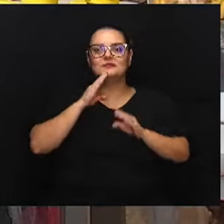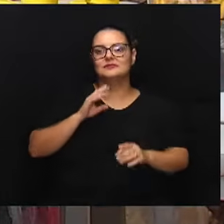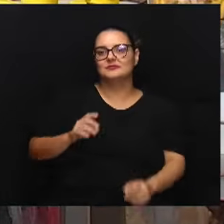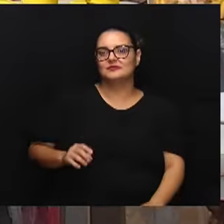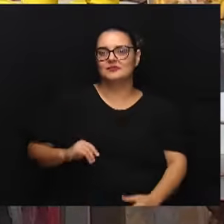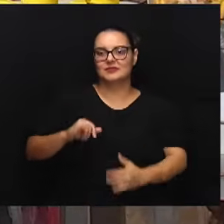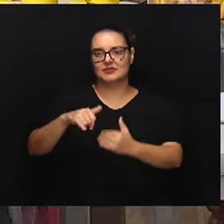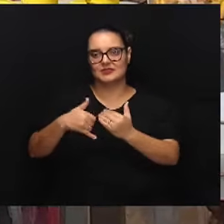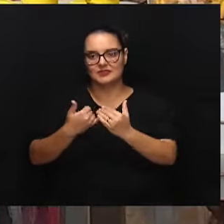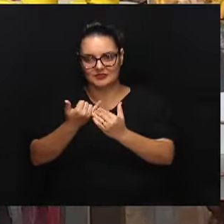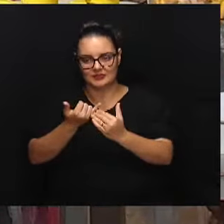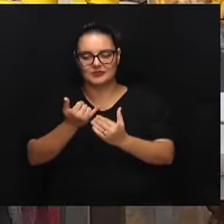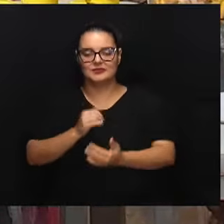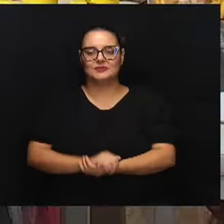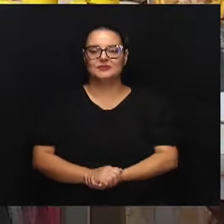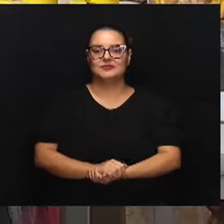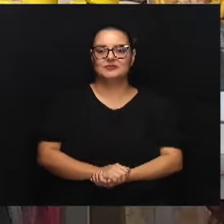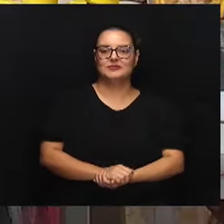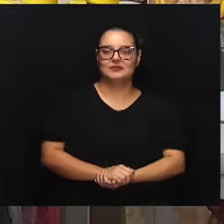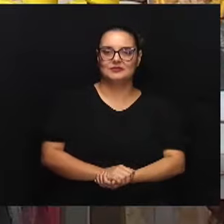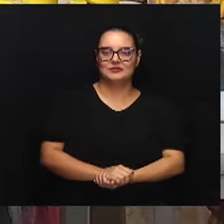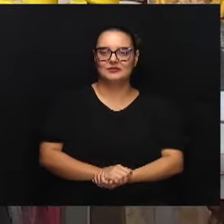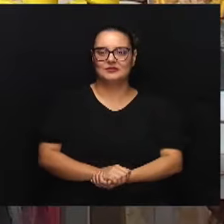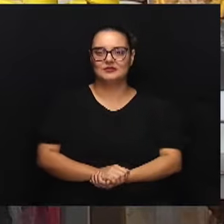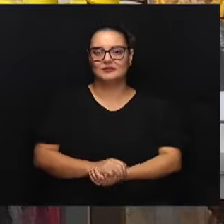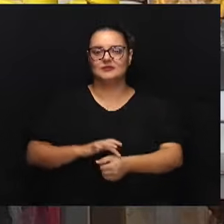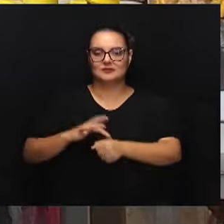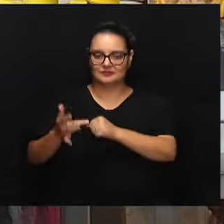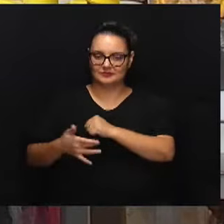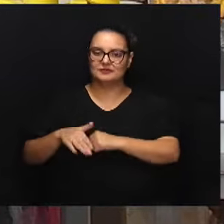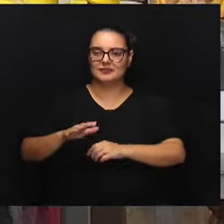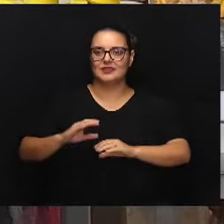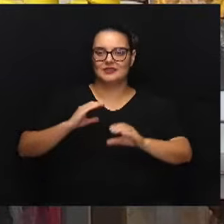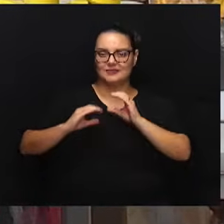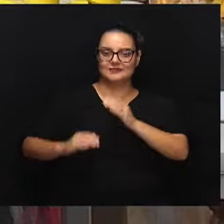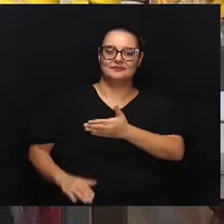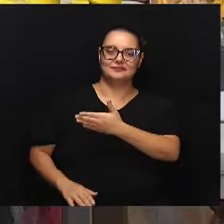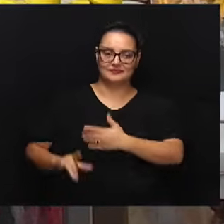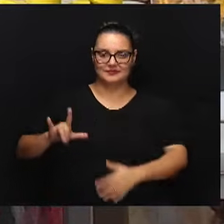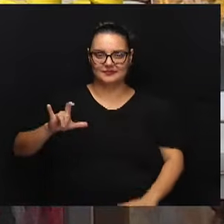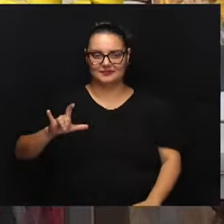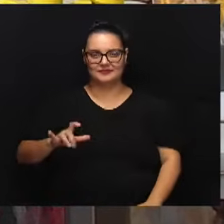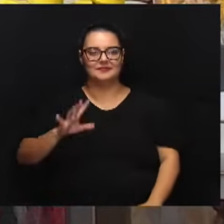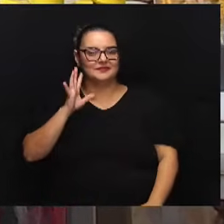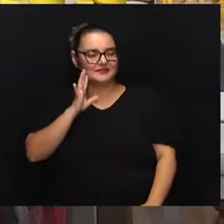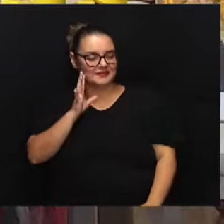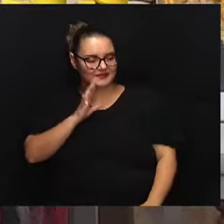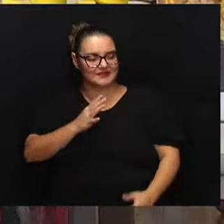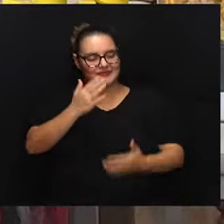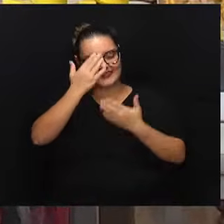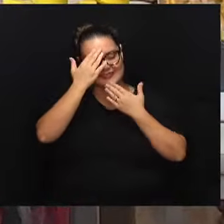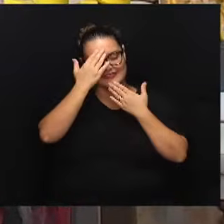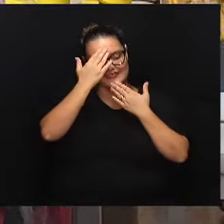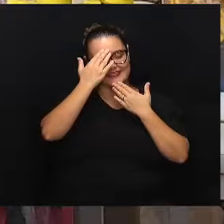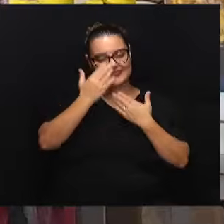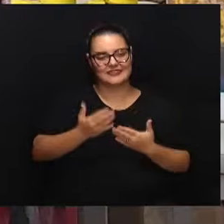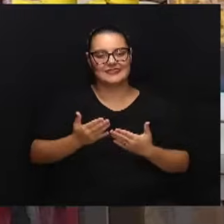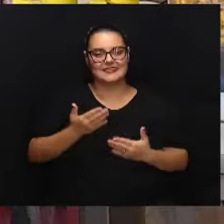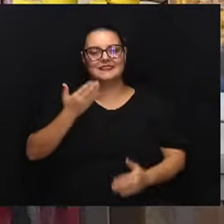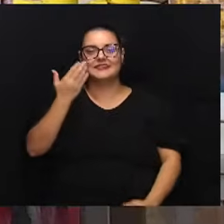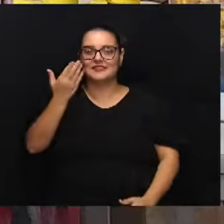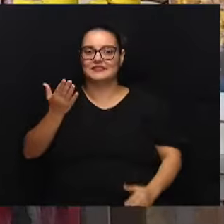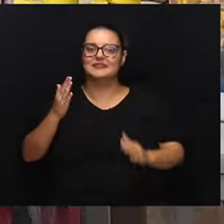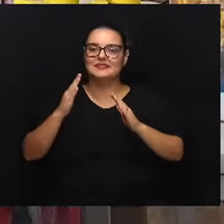YouTube, mas a rede social que eu mais me comunico é o próprio Instagram. Muito legal, muito obrigada. E você aí de